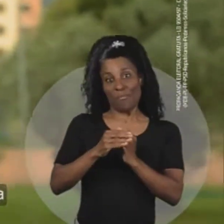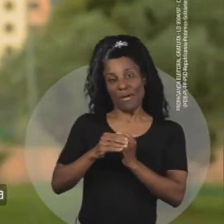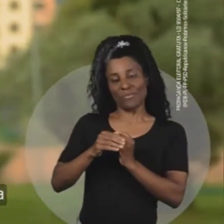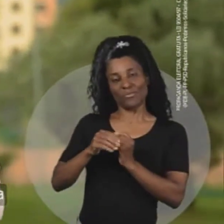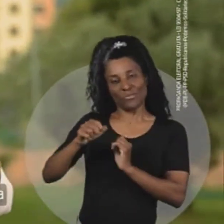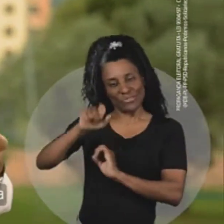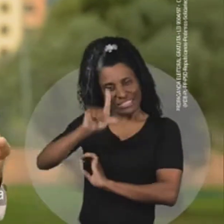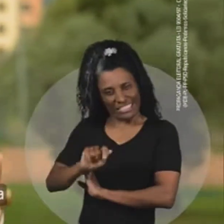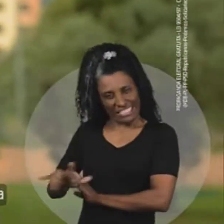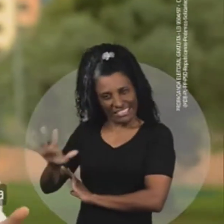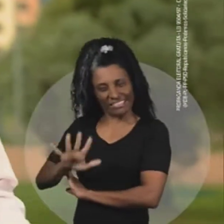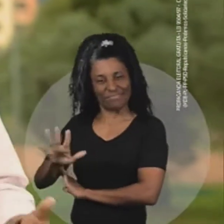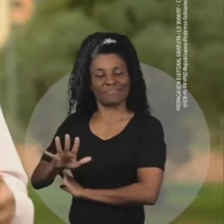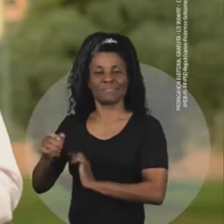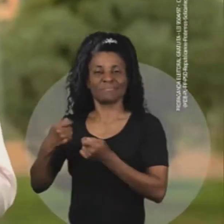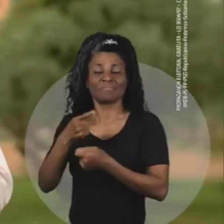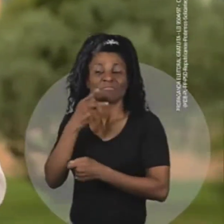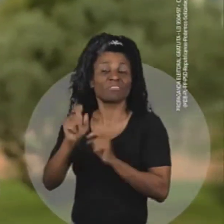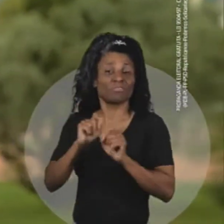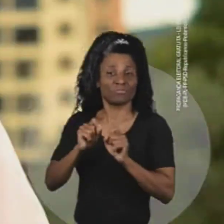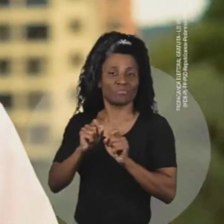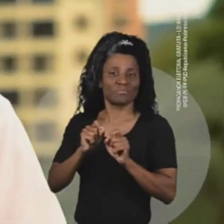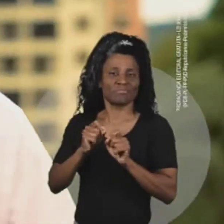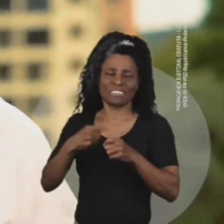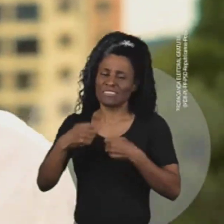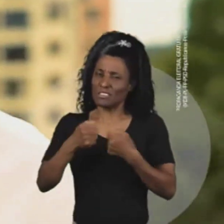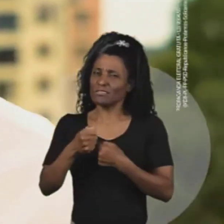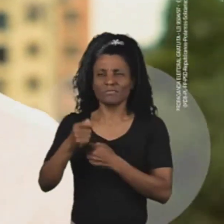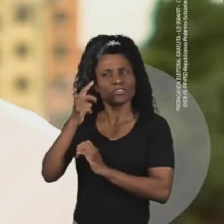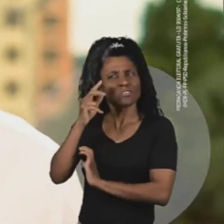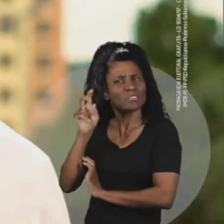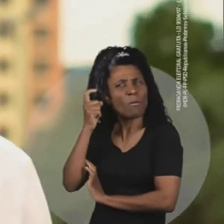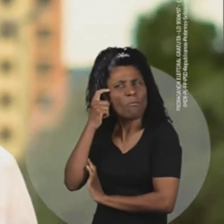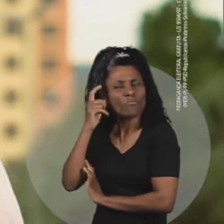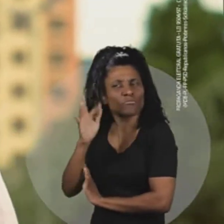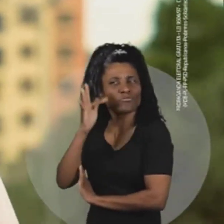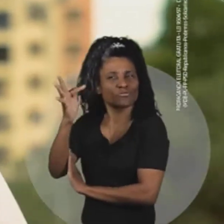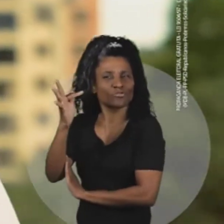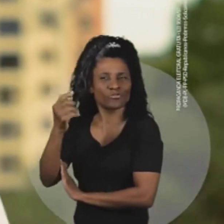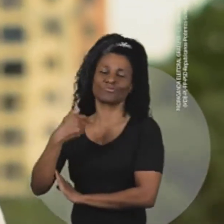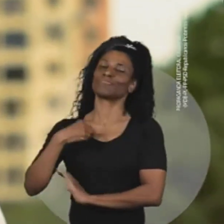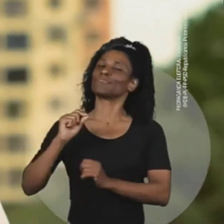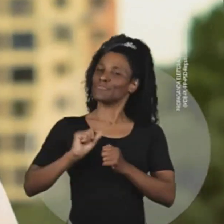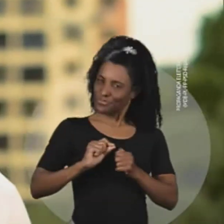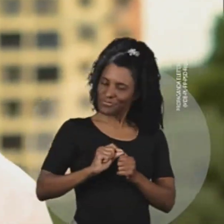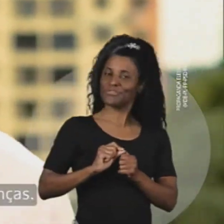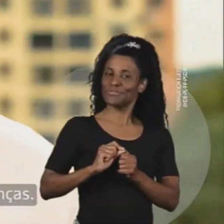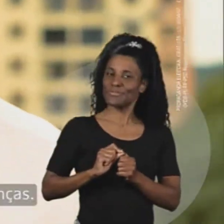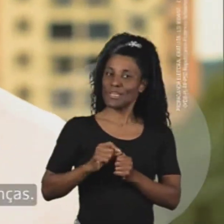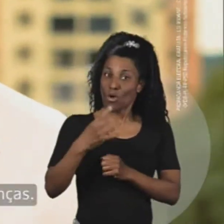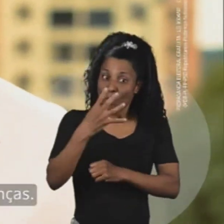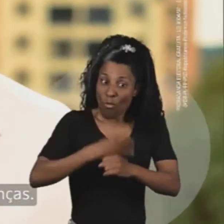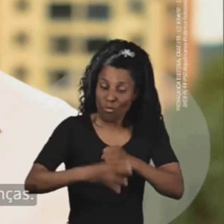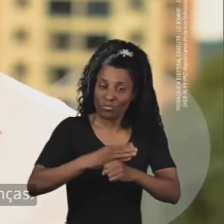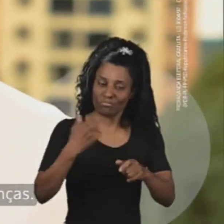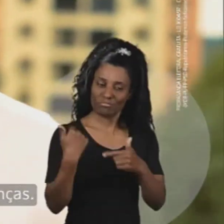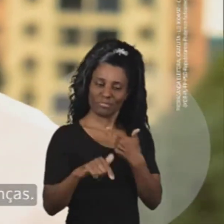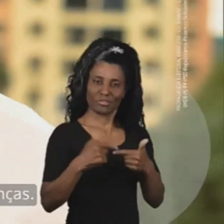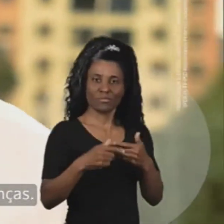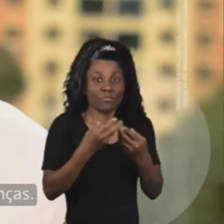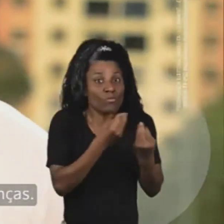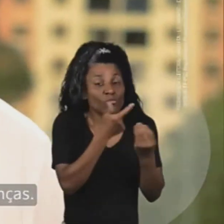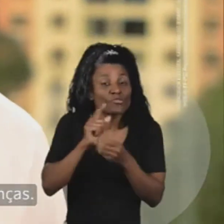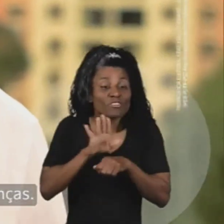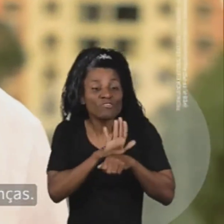dizer que uma cidade precisa olhar para o seu futuro. E foi o que nós fizemos. Nesses 4 anos, trabalhamos muito